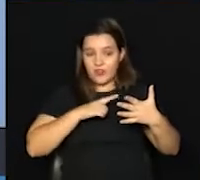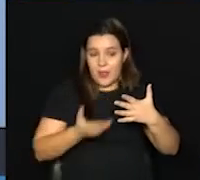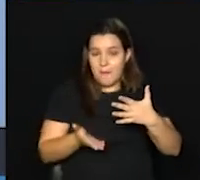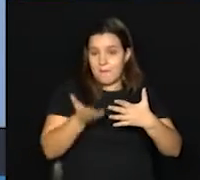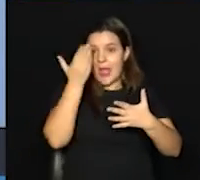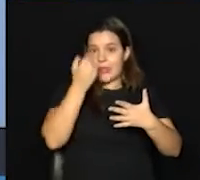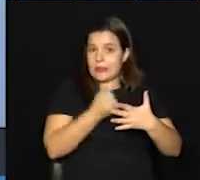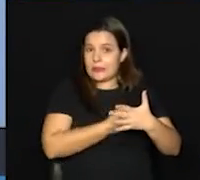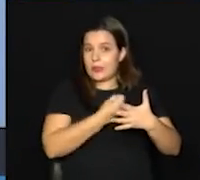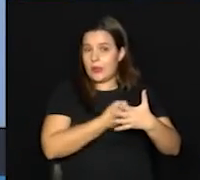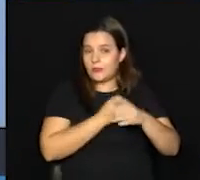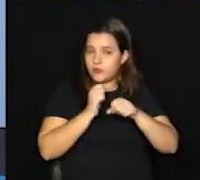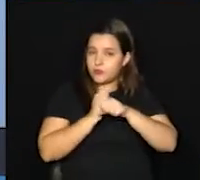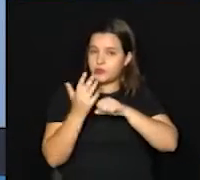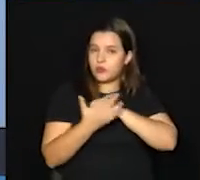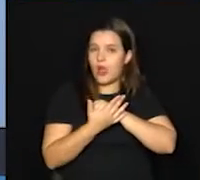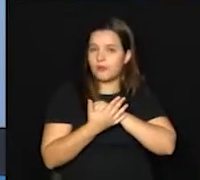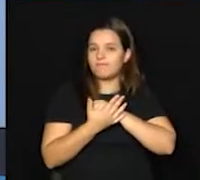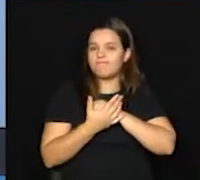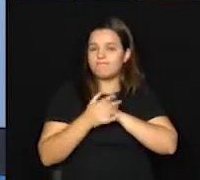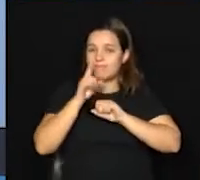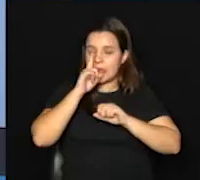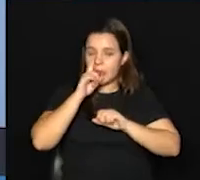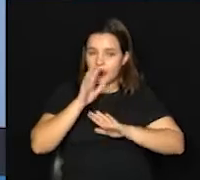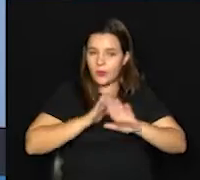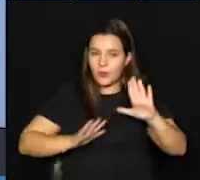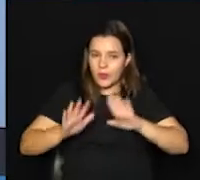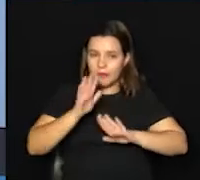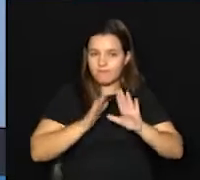de Campinas. Então, a gente observa que pelo